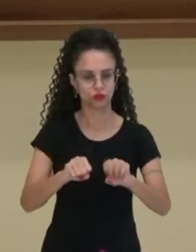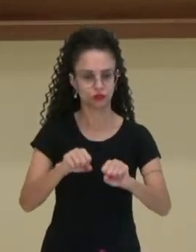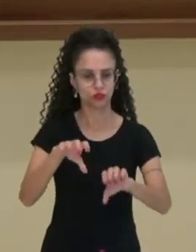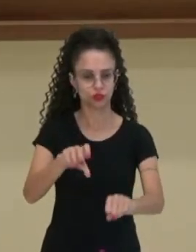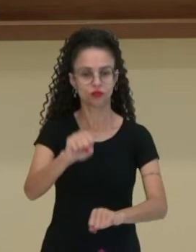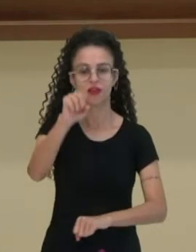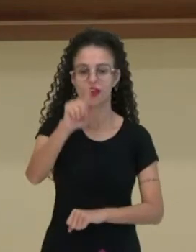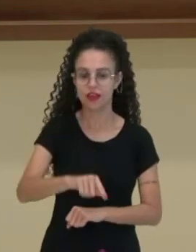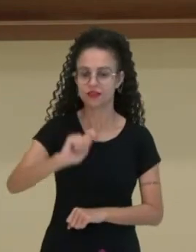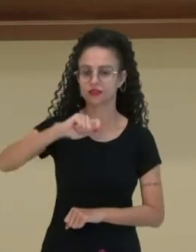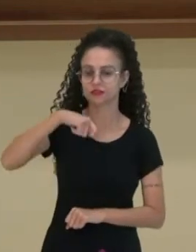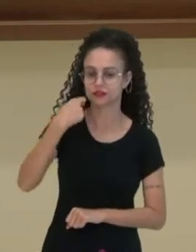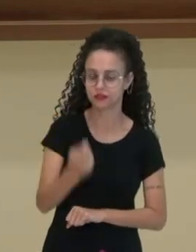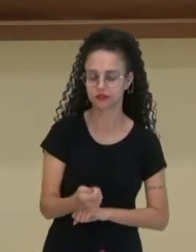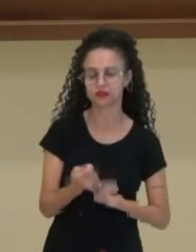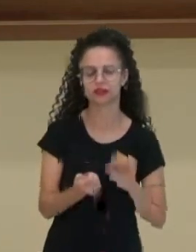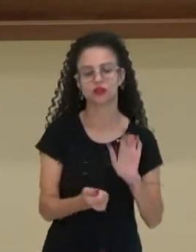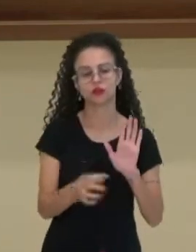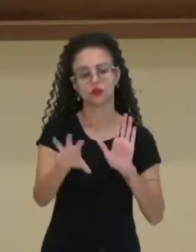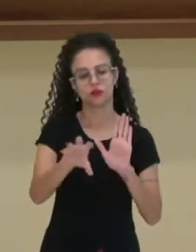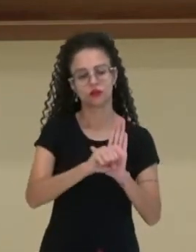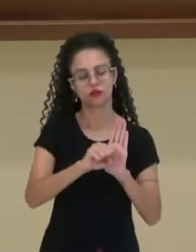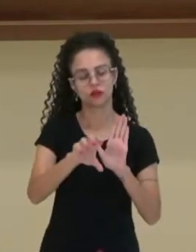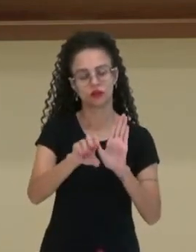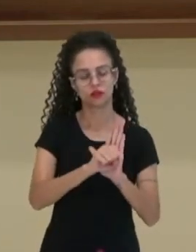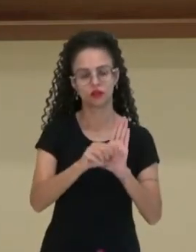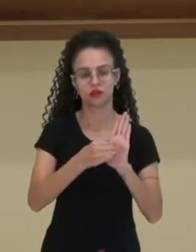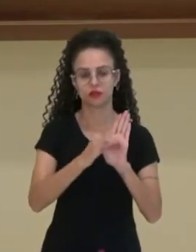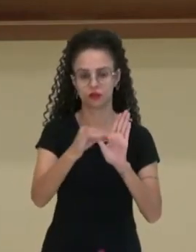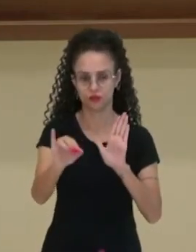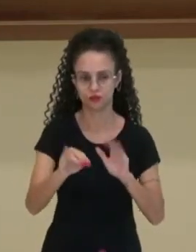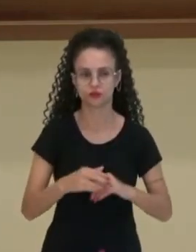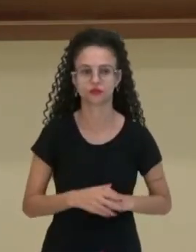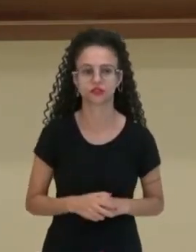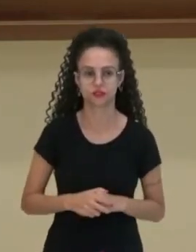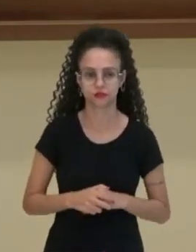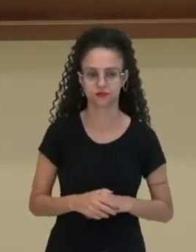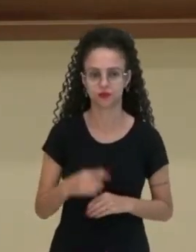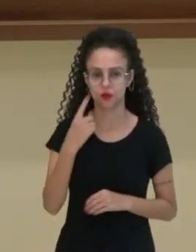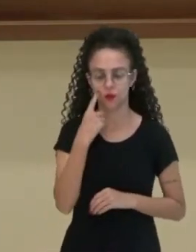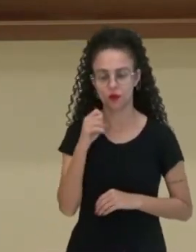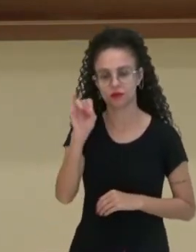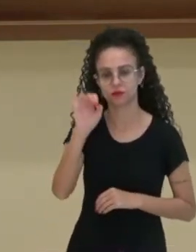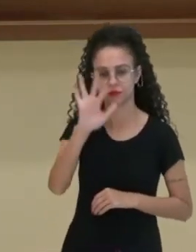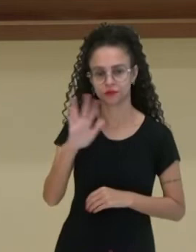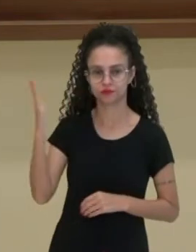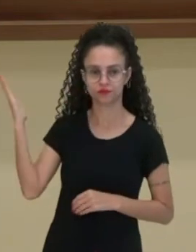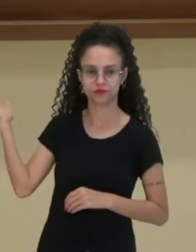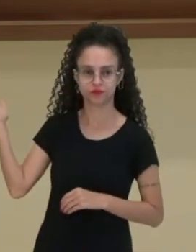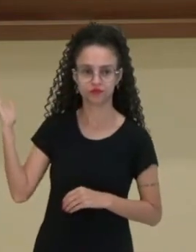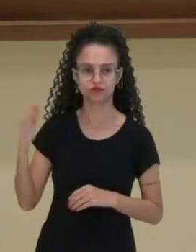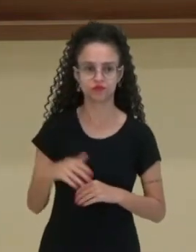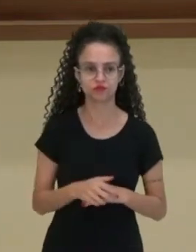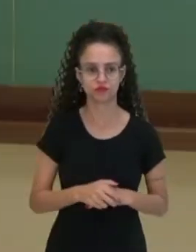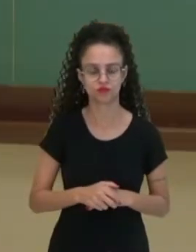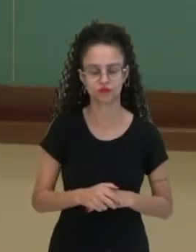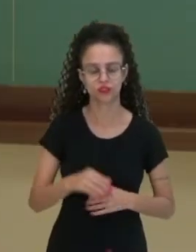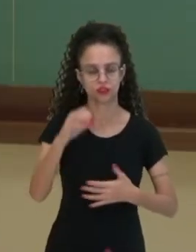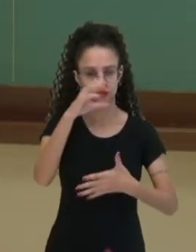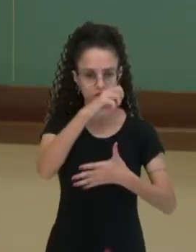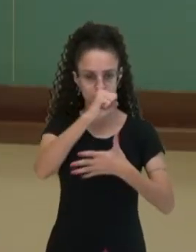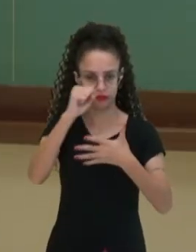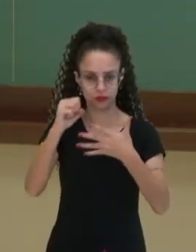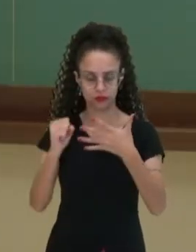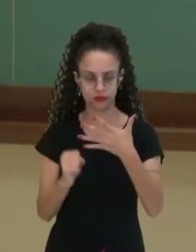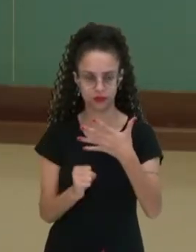de organismos heterótrofos. Então olha aqui um esqueminha, um outro esquema, né? Aqui de cadeia